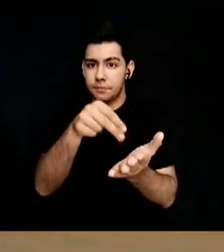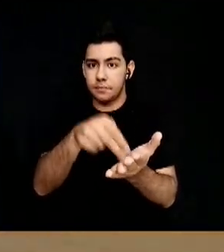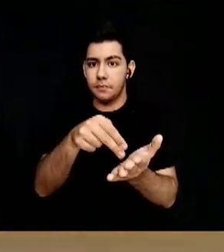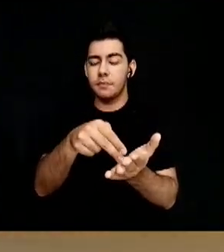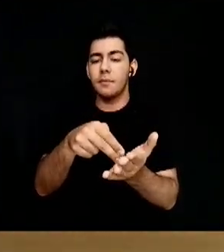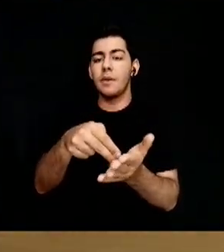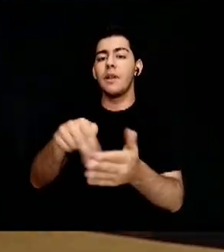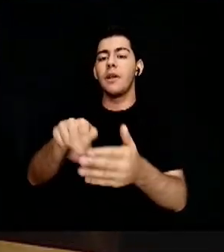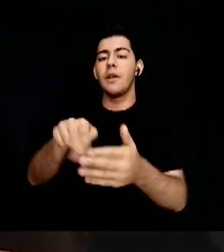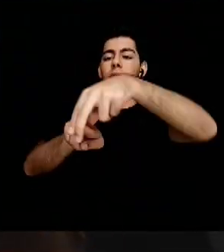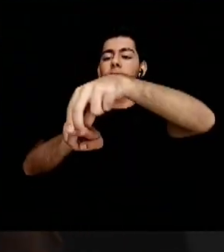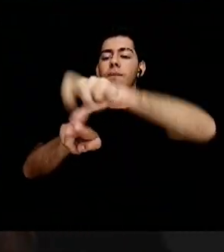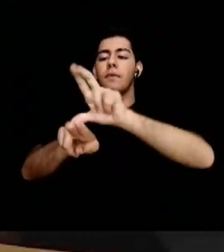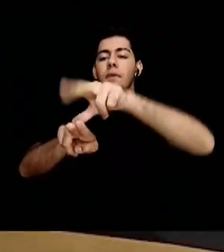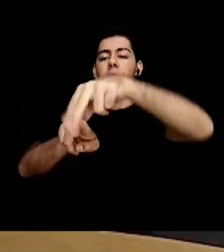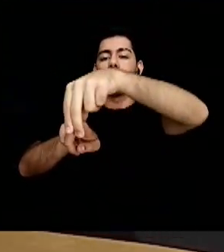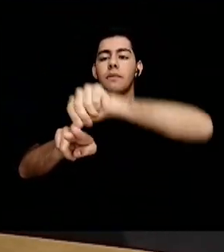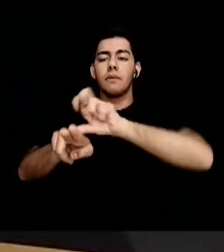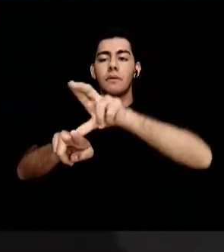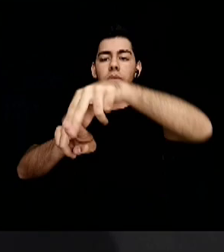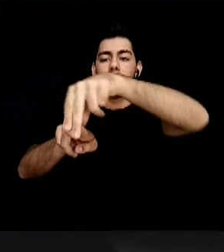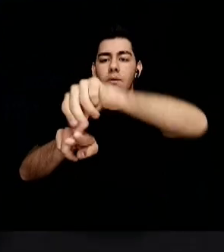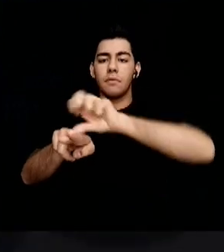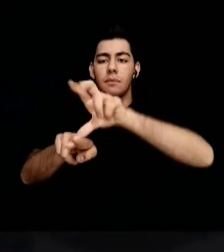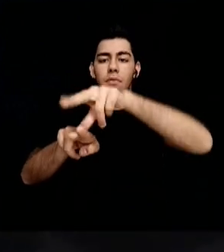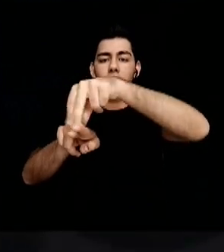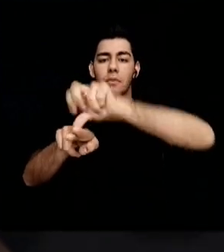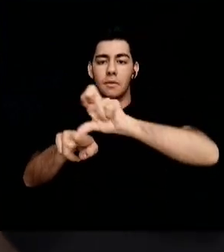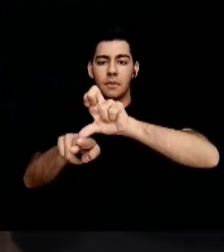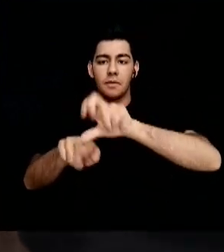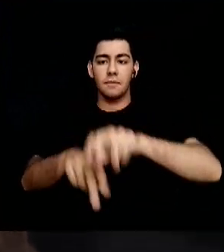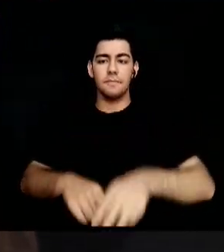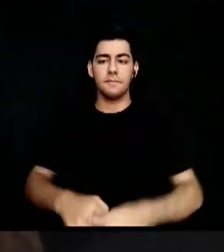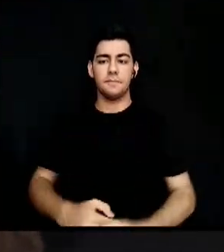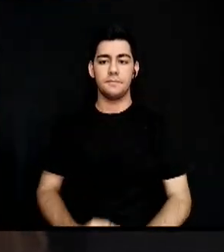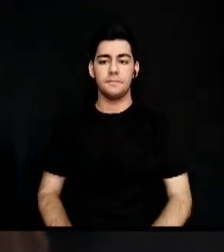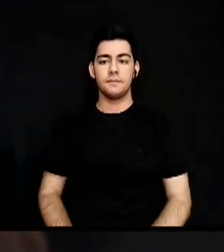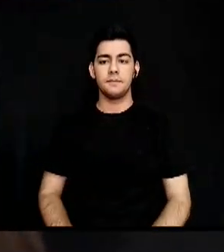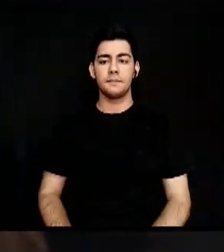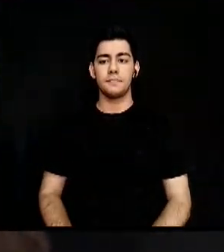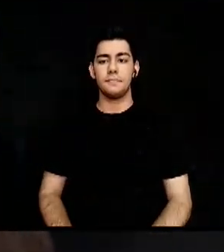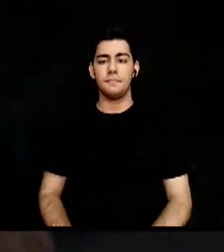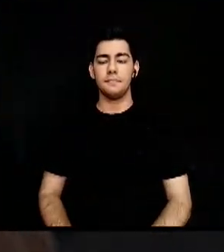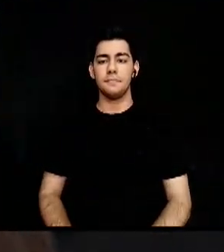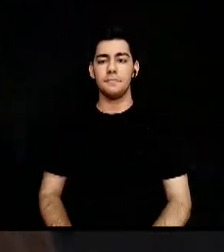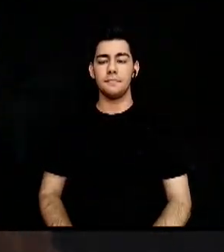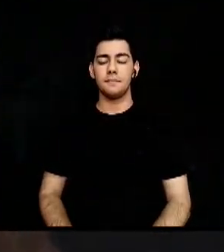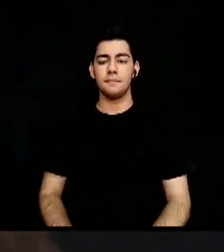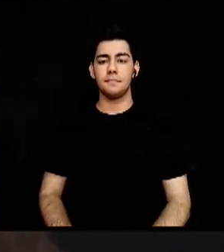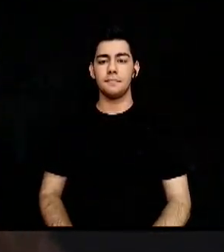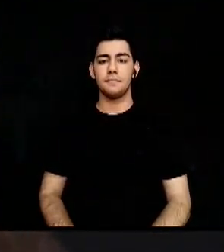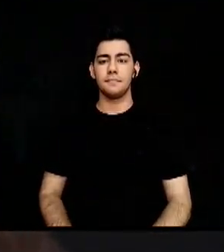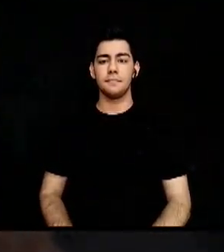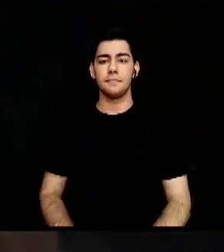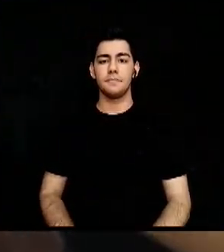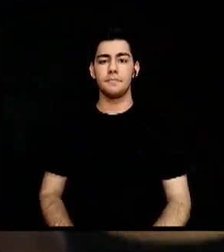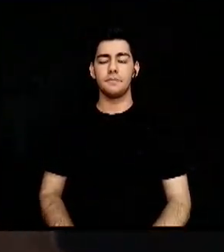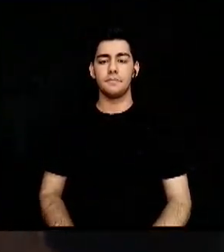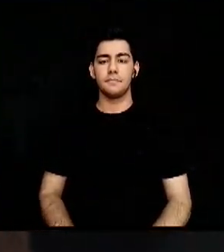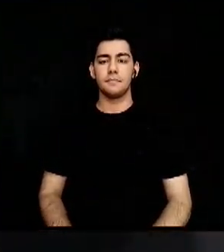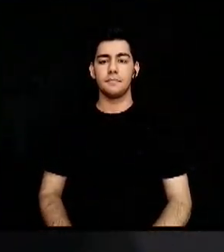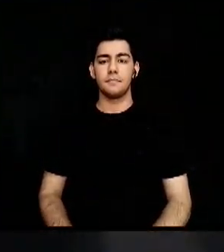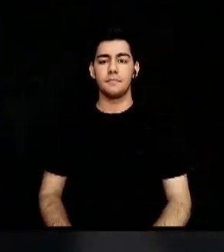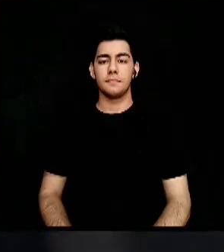Deixa eu ver se eu vou conseguir fazer assim, ó. E aí, com o meu indicador, eu puxo aqui, ó. É bem no